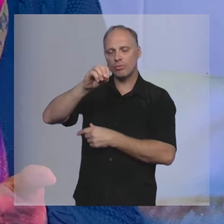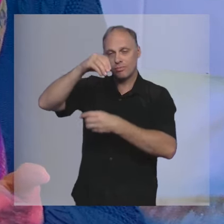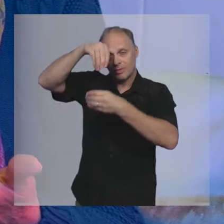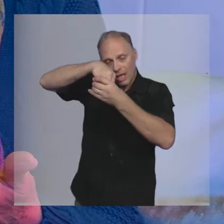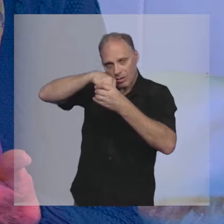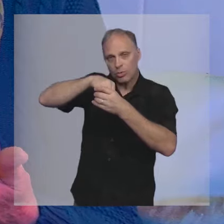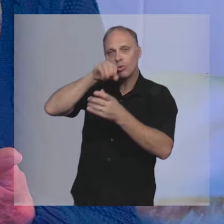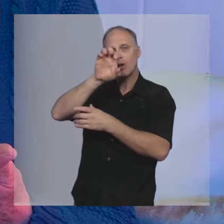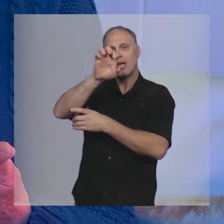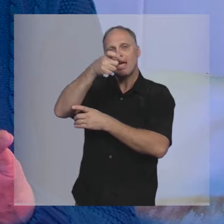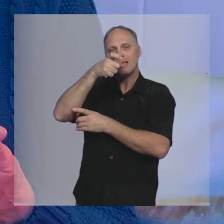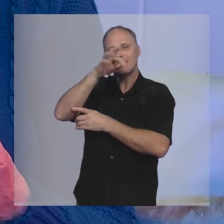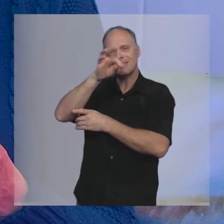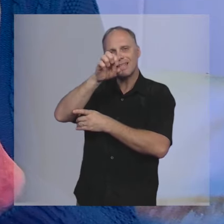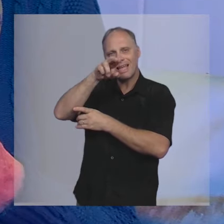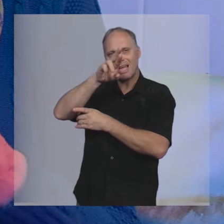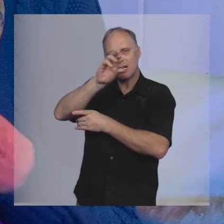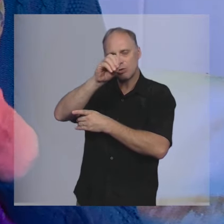manifesto,